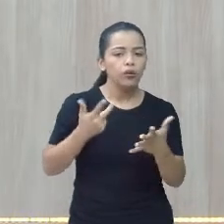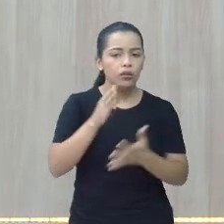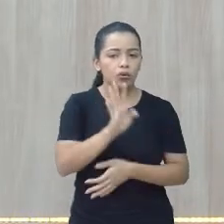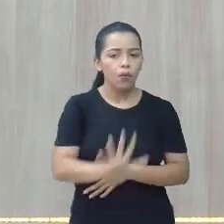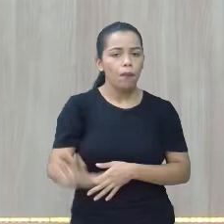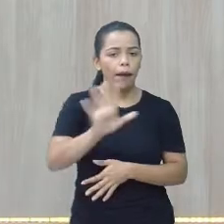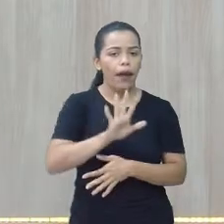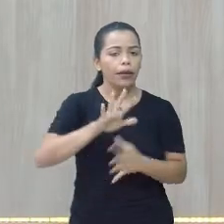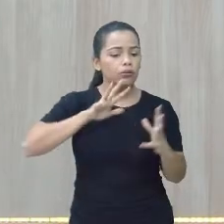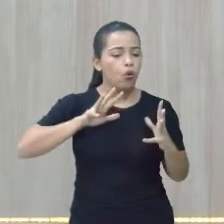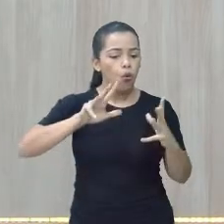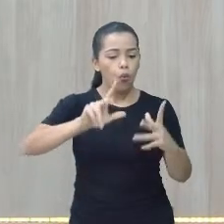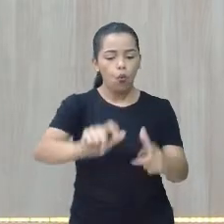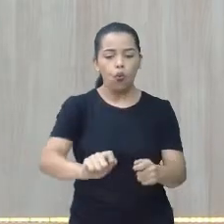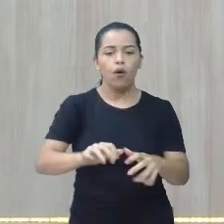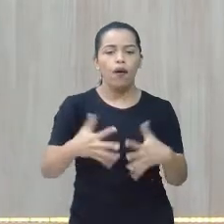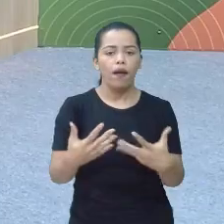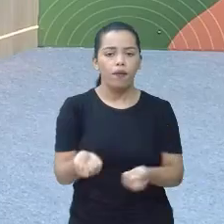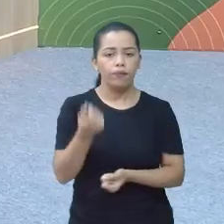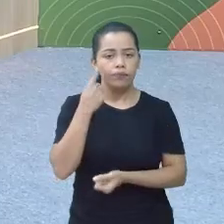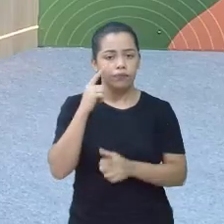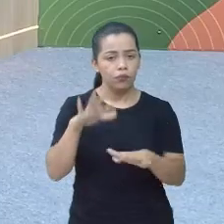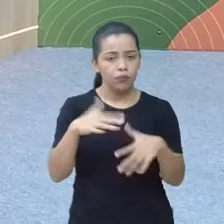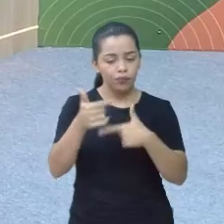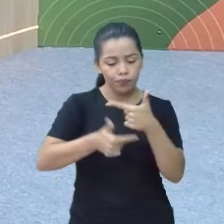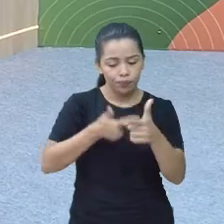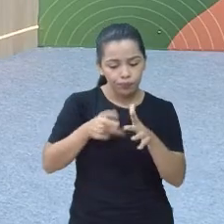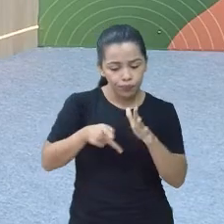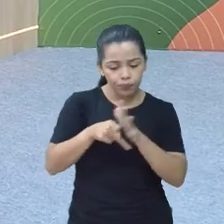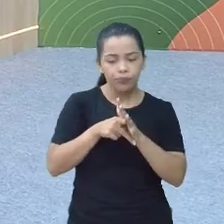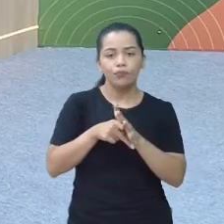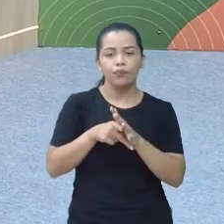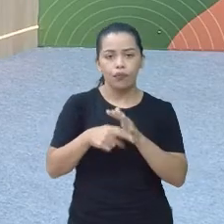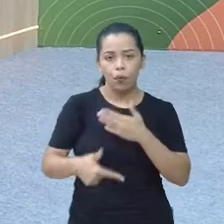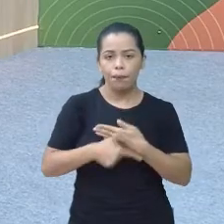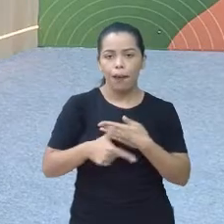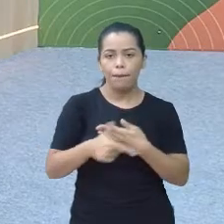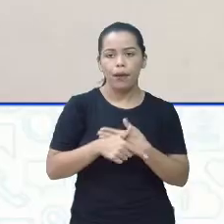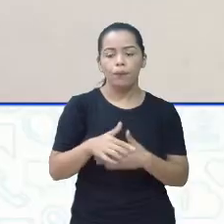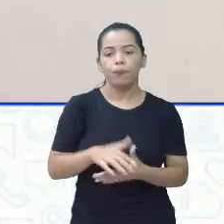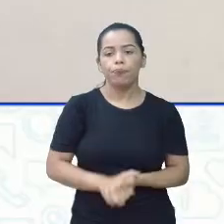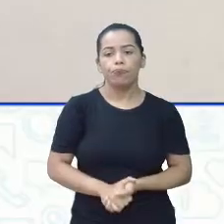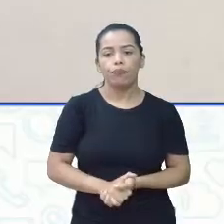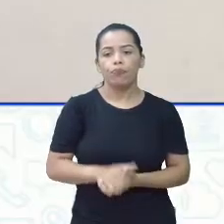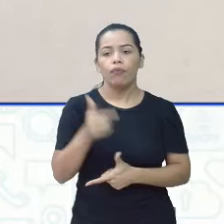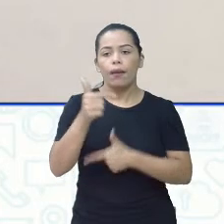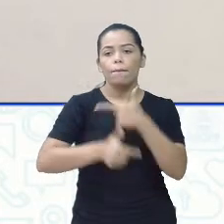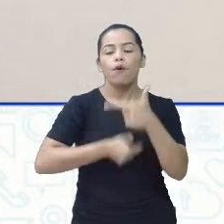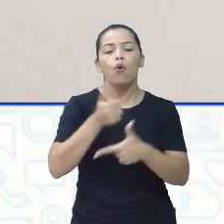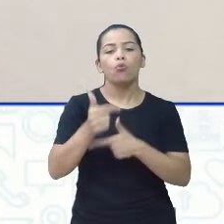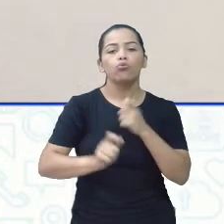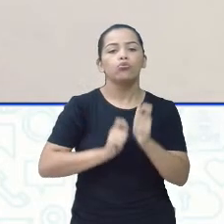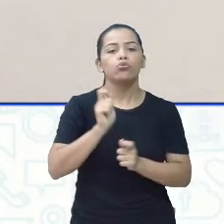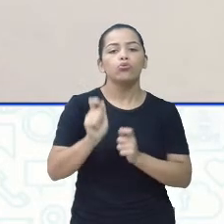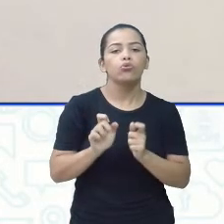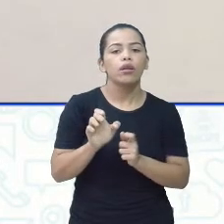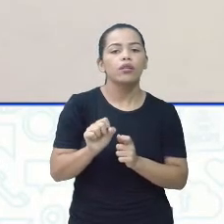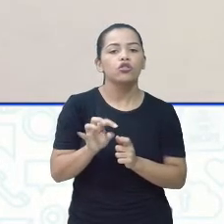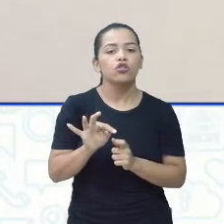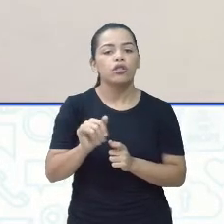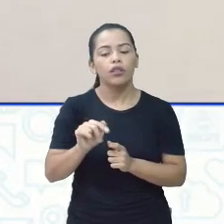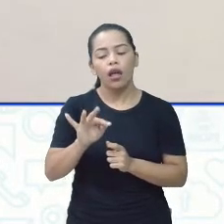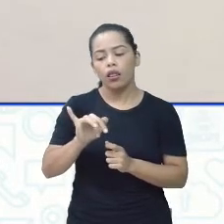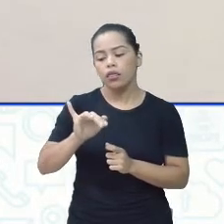Então, vamos ver agora quais são as funções do IBGE. Primeiro, ele produz estatísticas com os dados